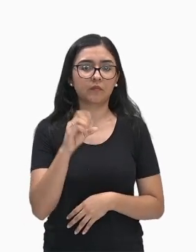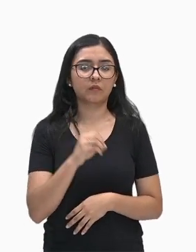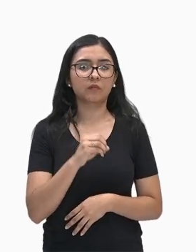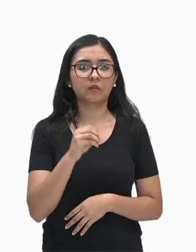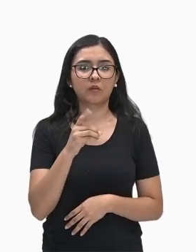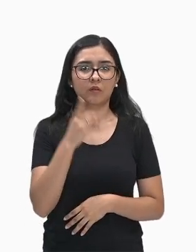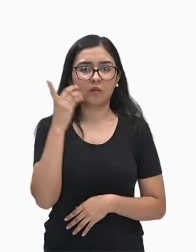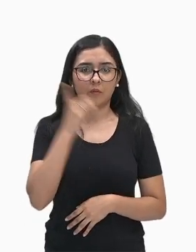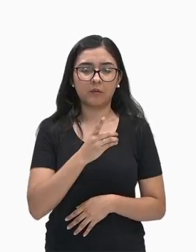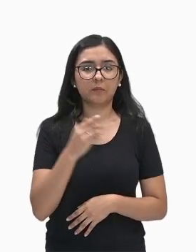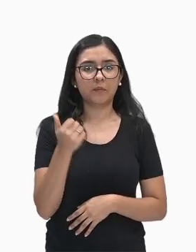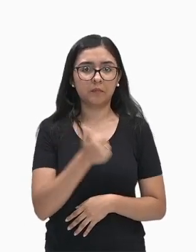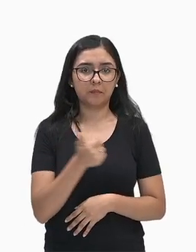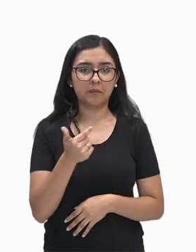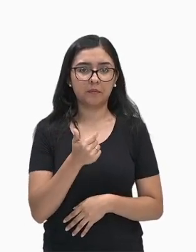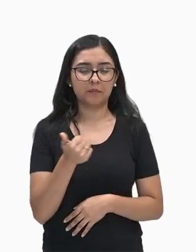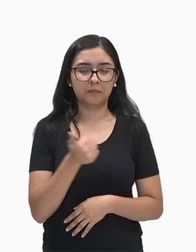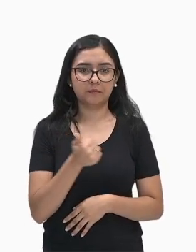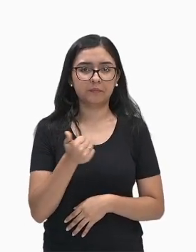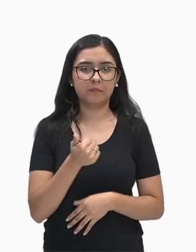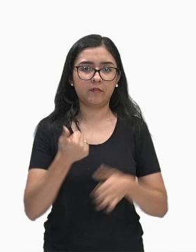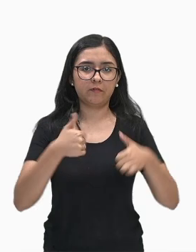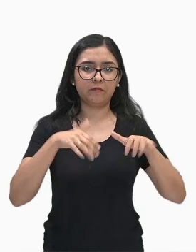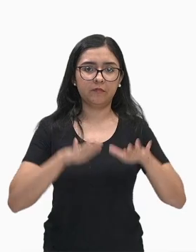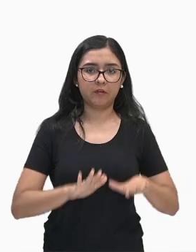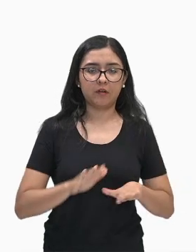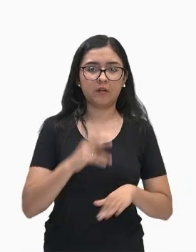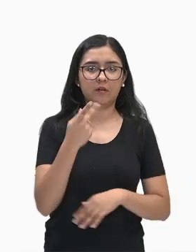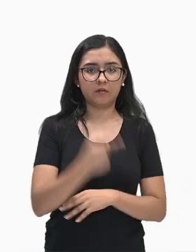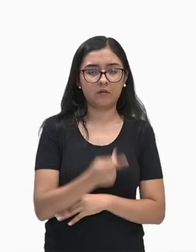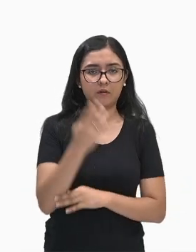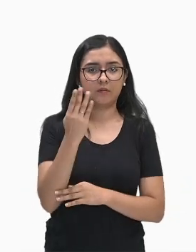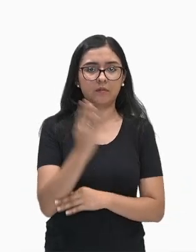vai ficar no país e vai